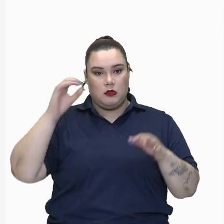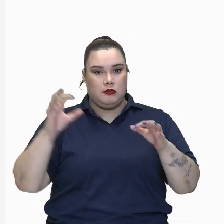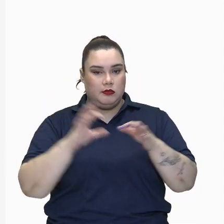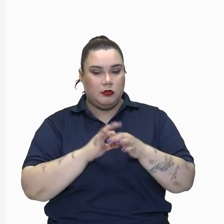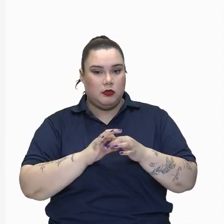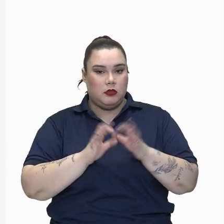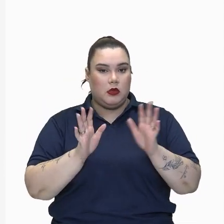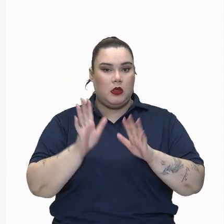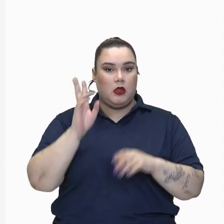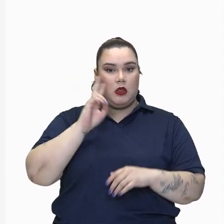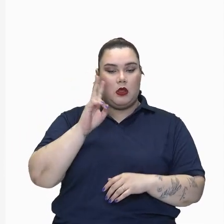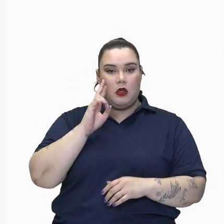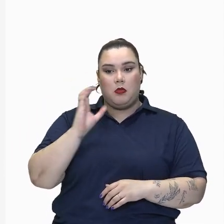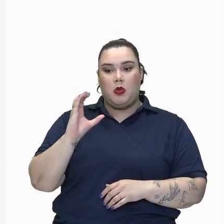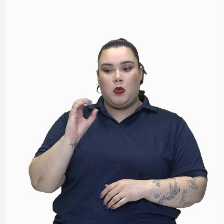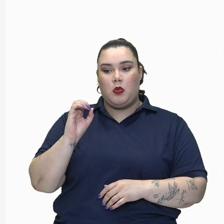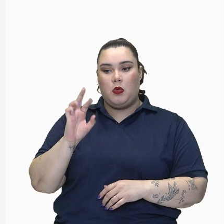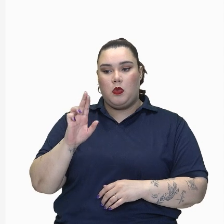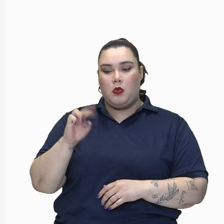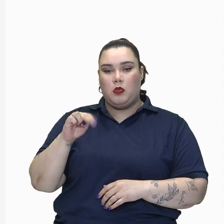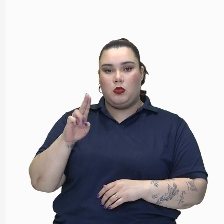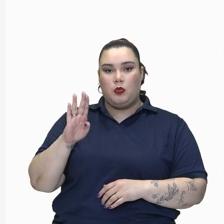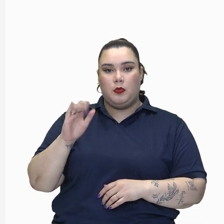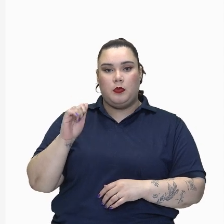é aquele processo físico, né, onde